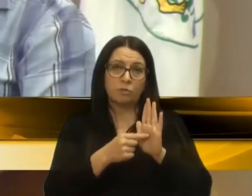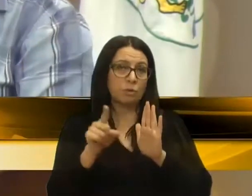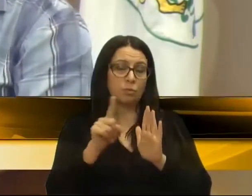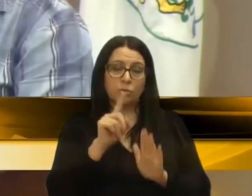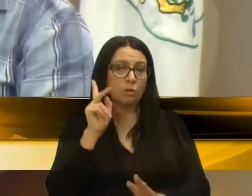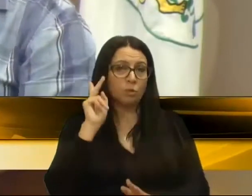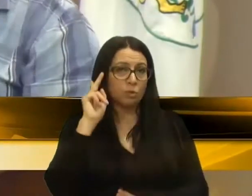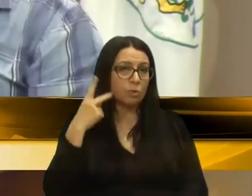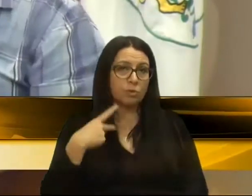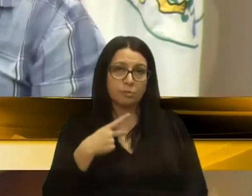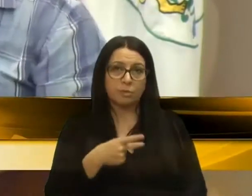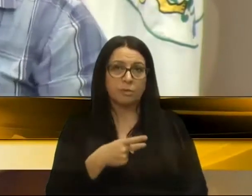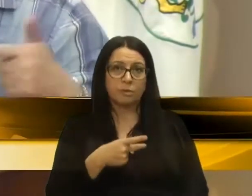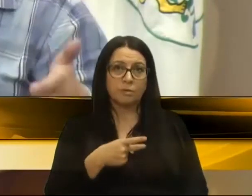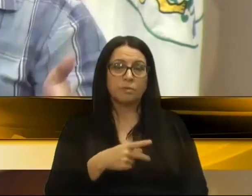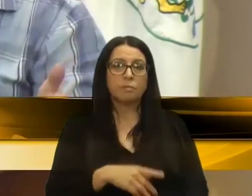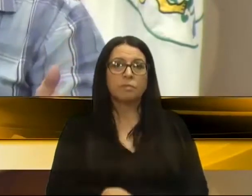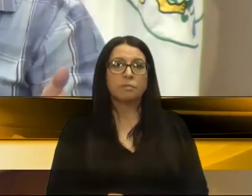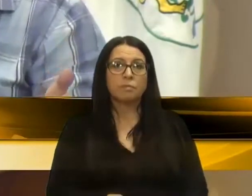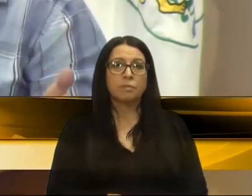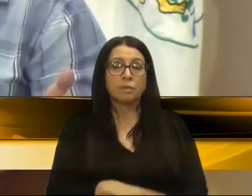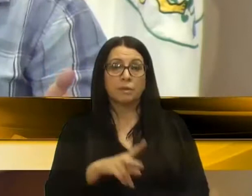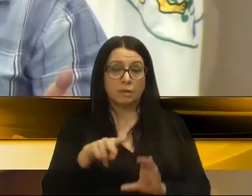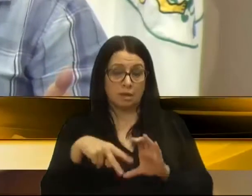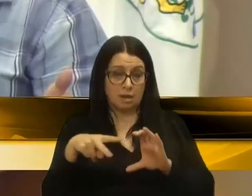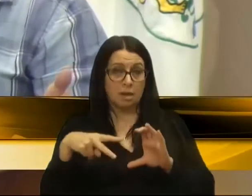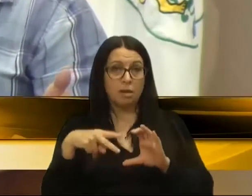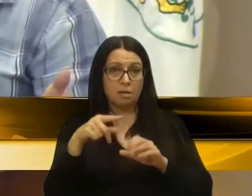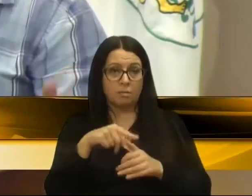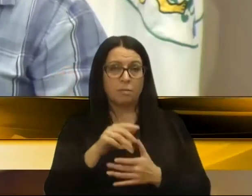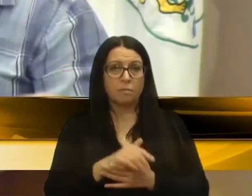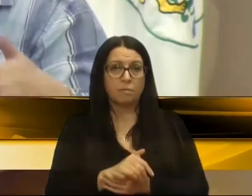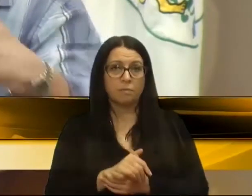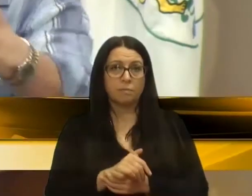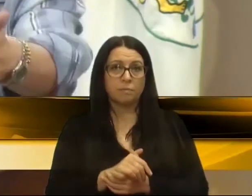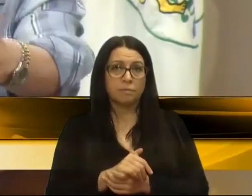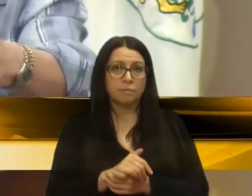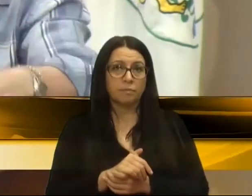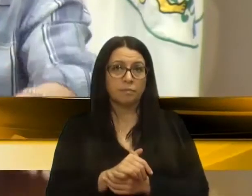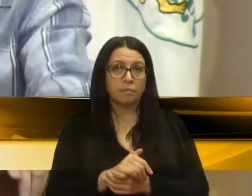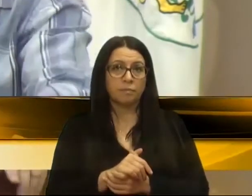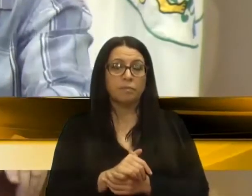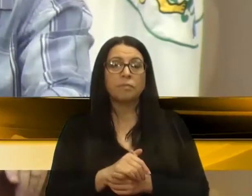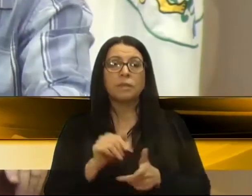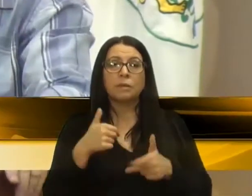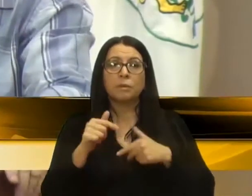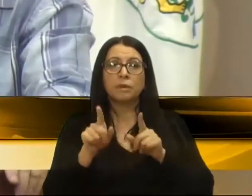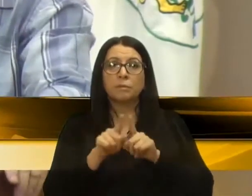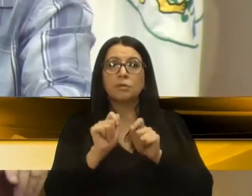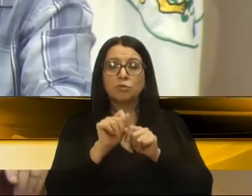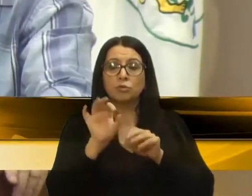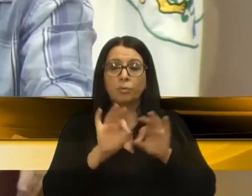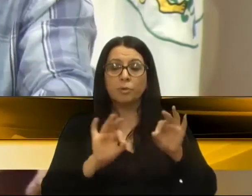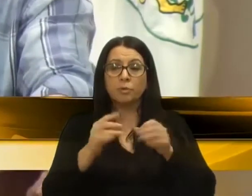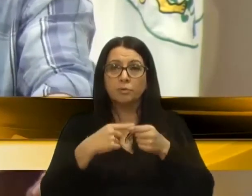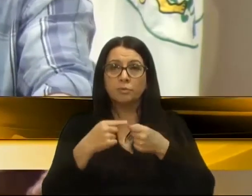reconhecimento da iniciativa da Câmara de atuar também na questão do plano